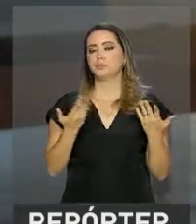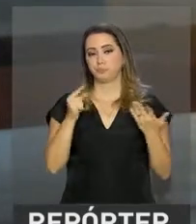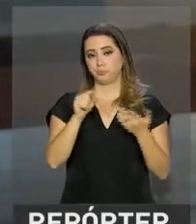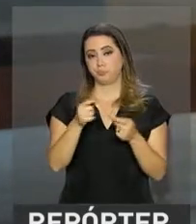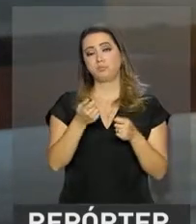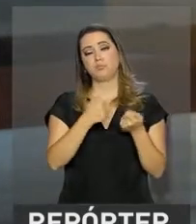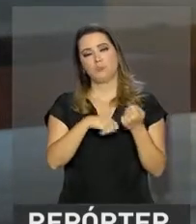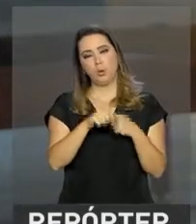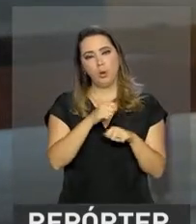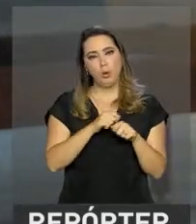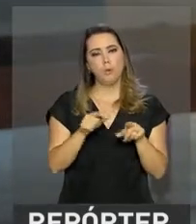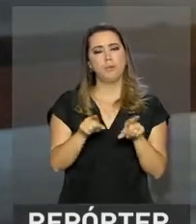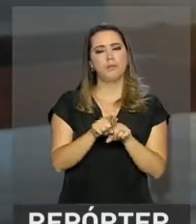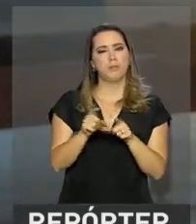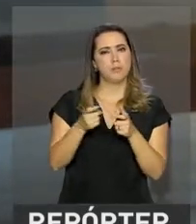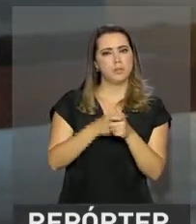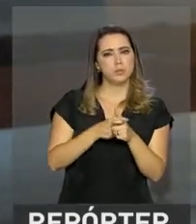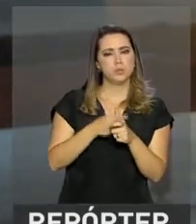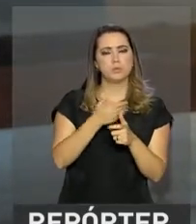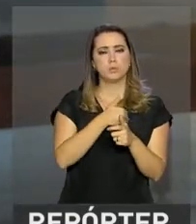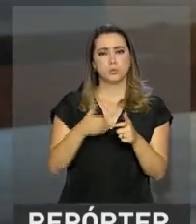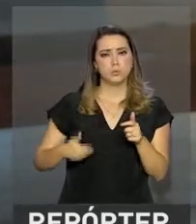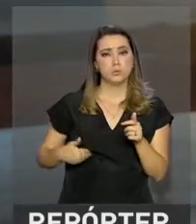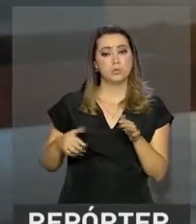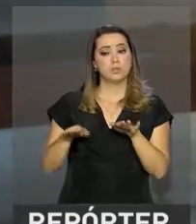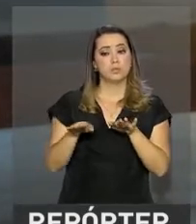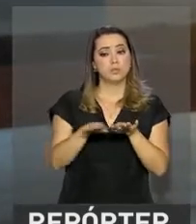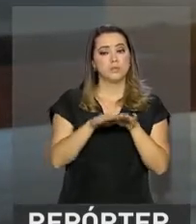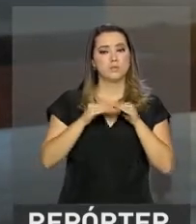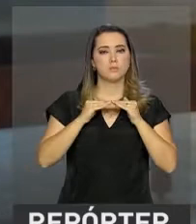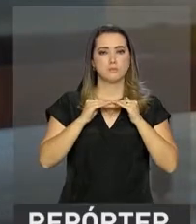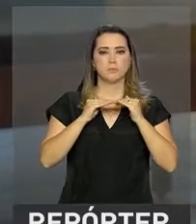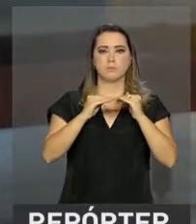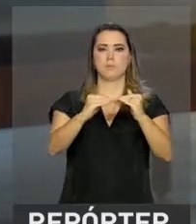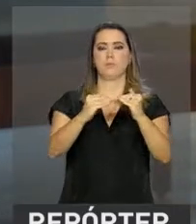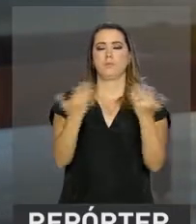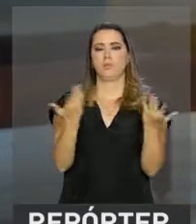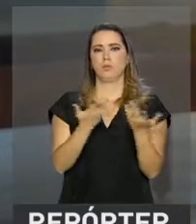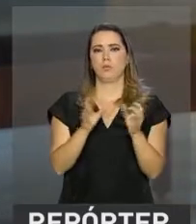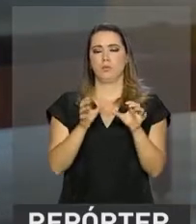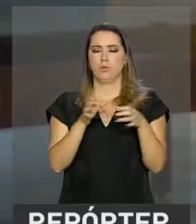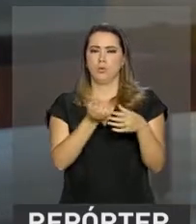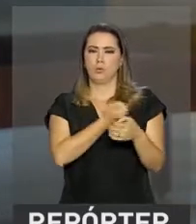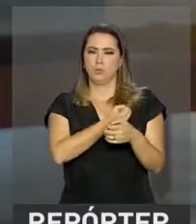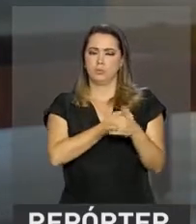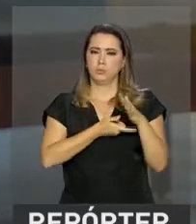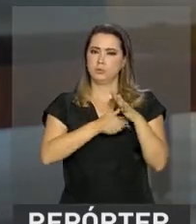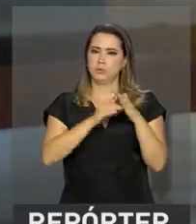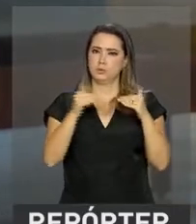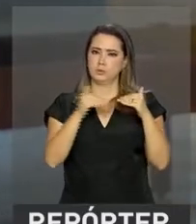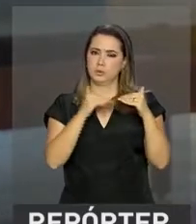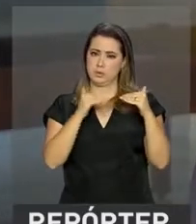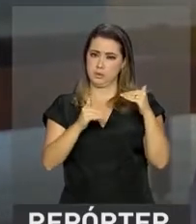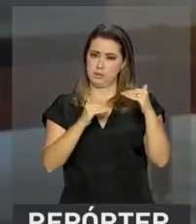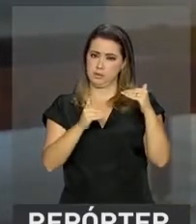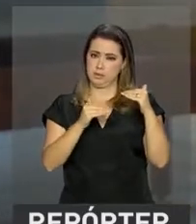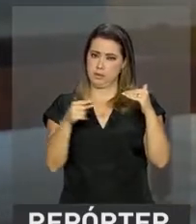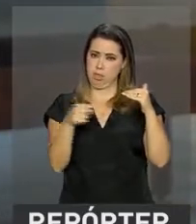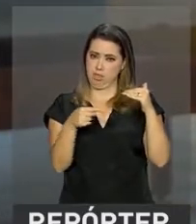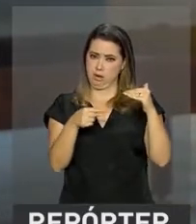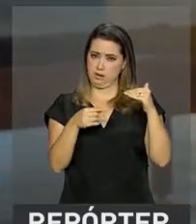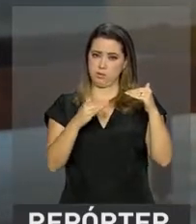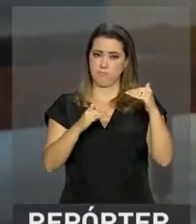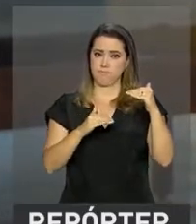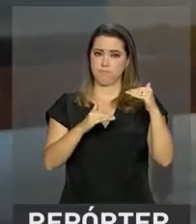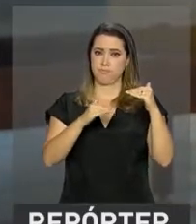pública. Vale ressaltar que o que mudou foi a perspectiva da nota brasileira de negativa para estável, mas a